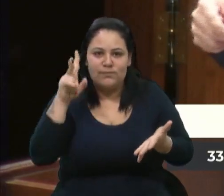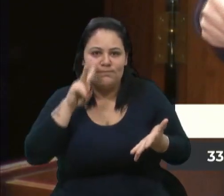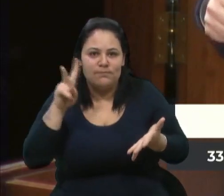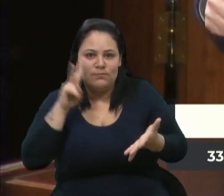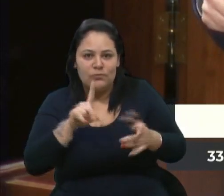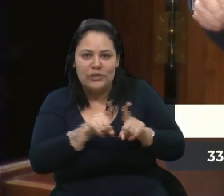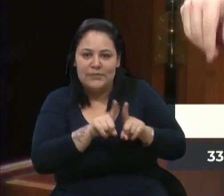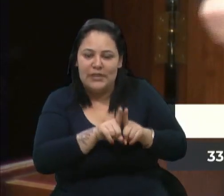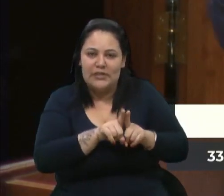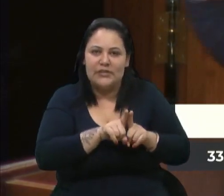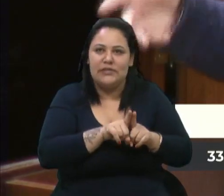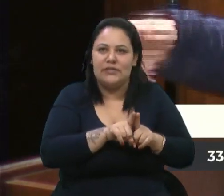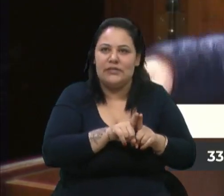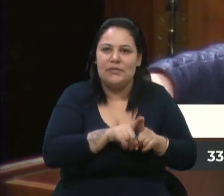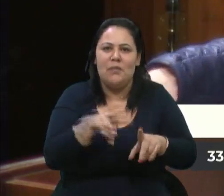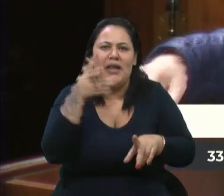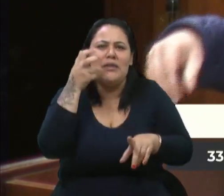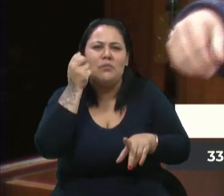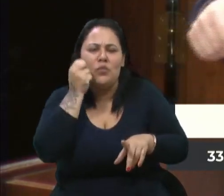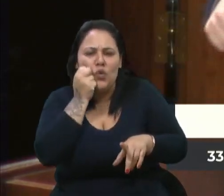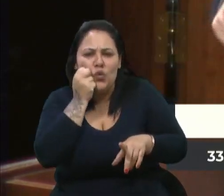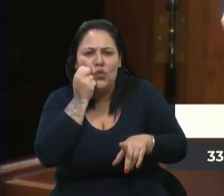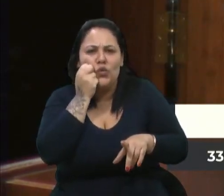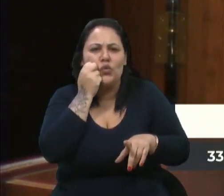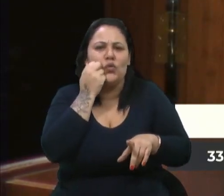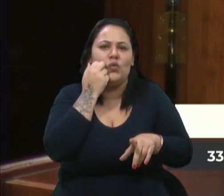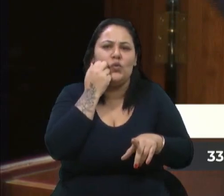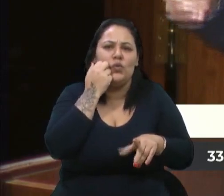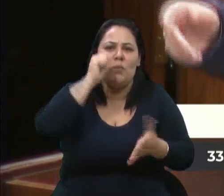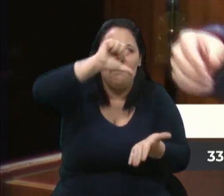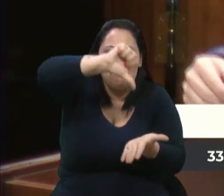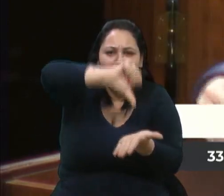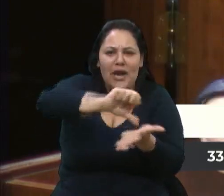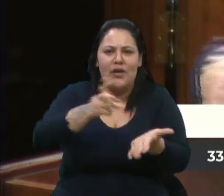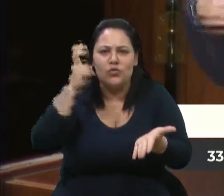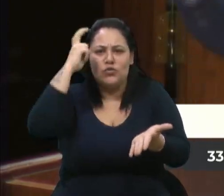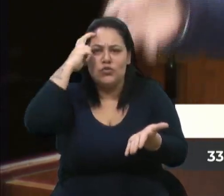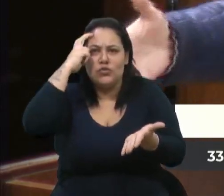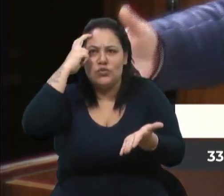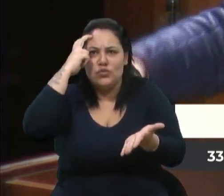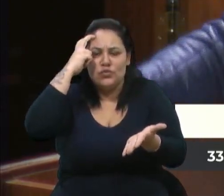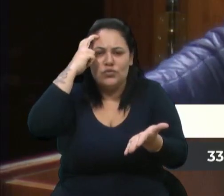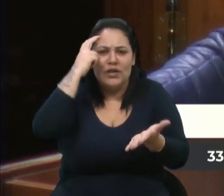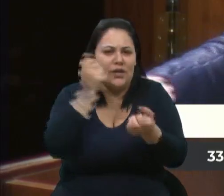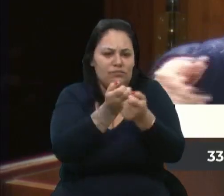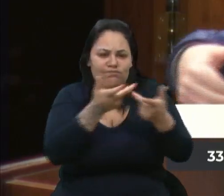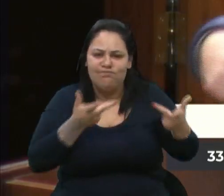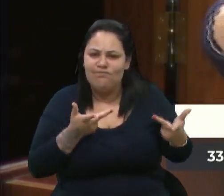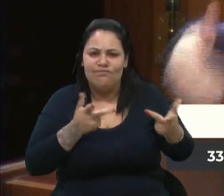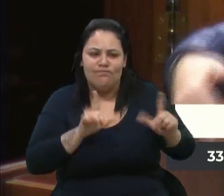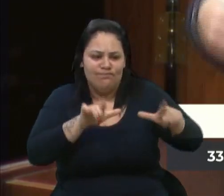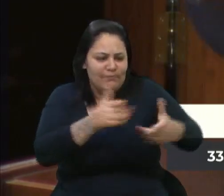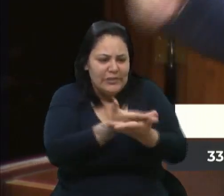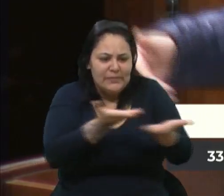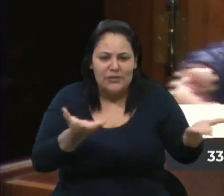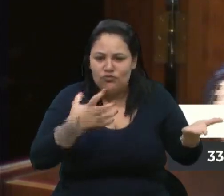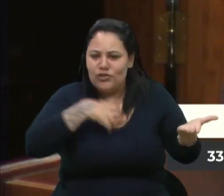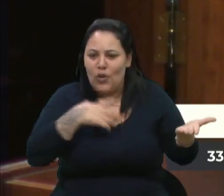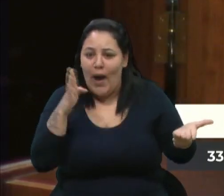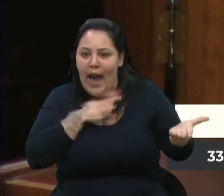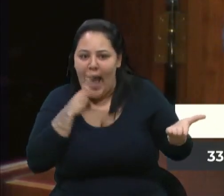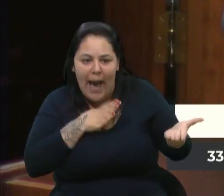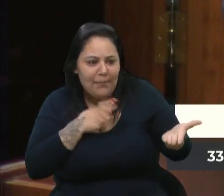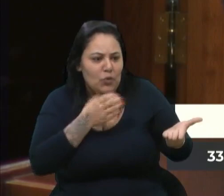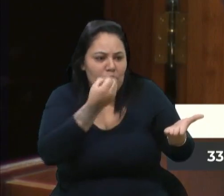do Patrimônio, as praças da cultura, Triângulo São Paulo, concessões de espaço, tudo de uma forma muito rápida, muito